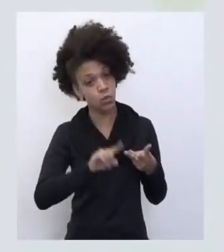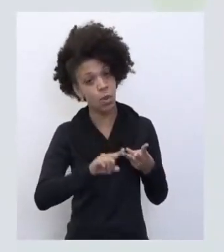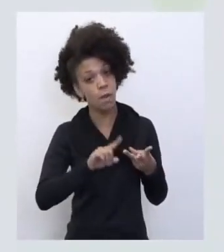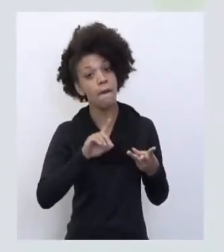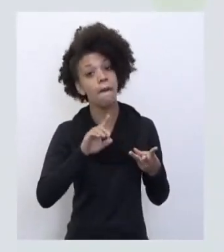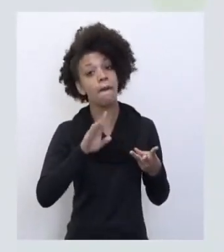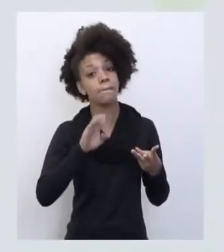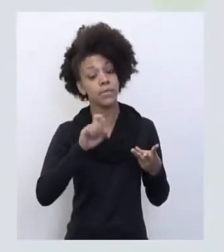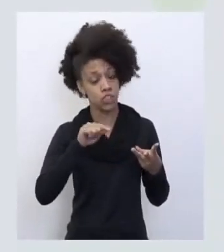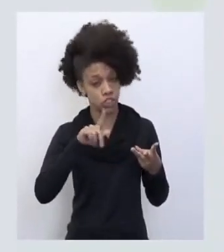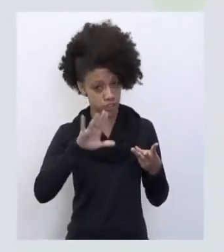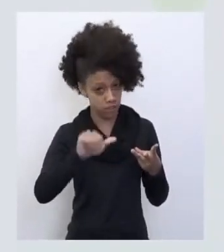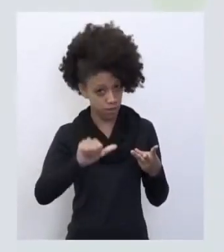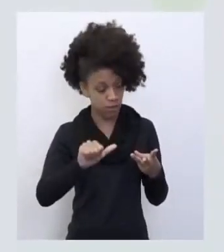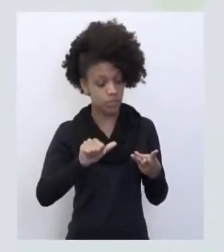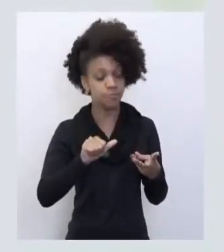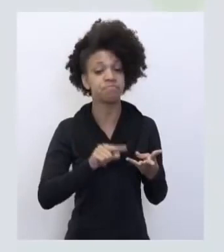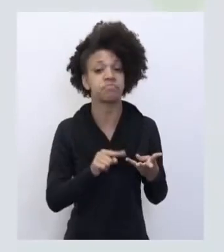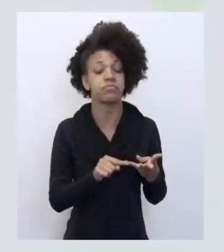língua.